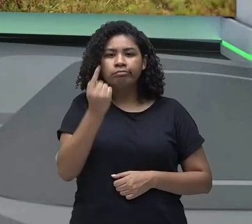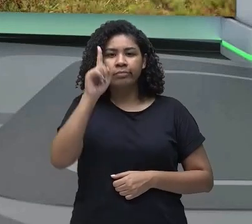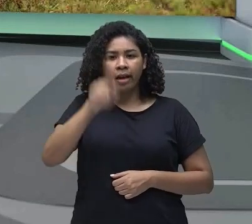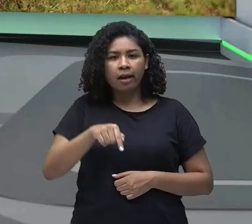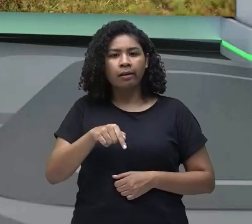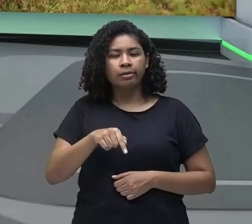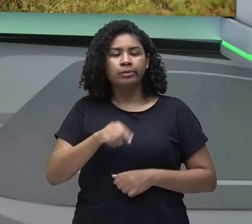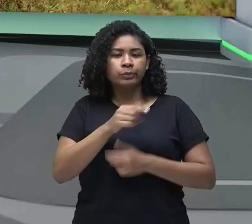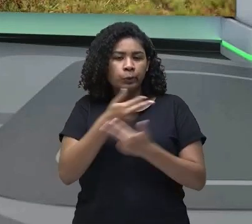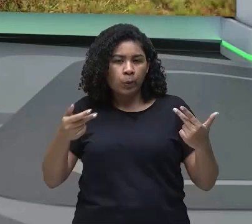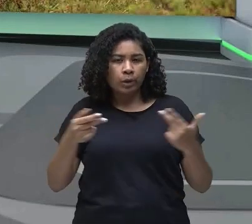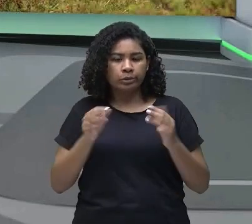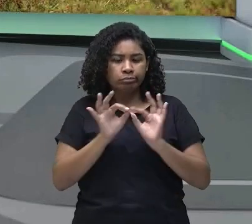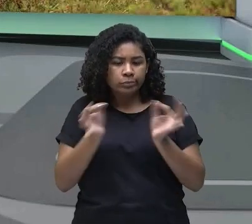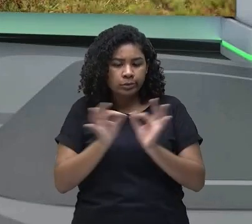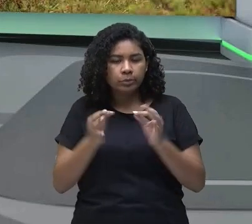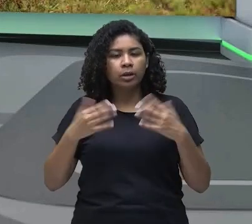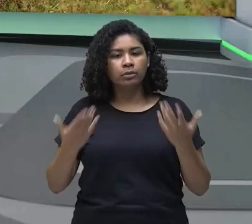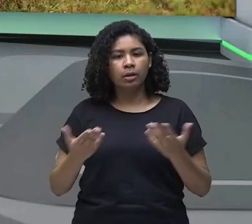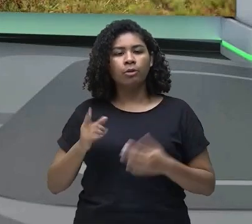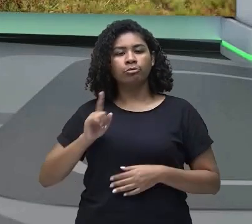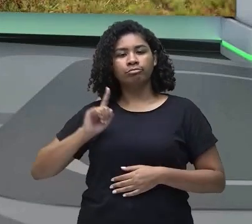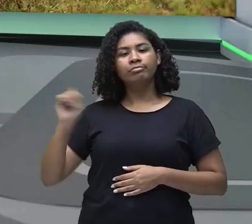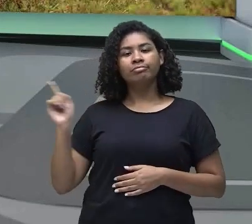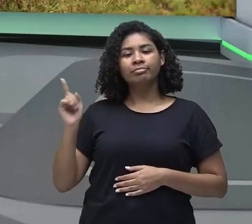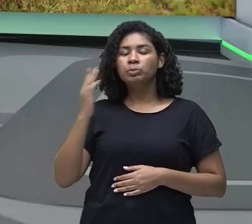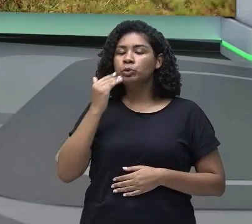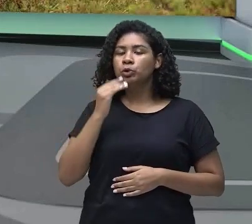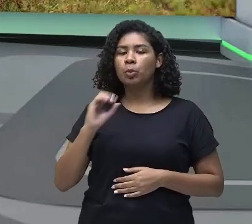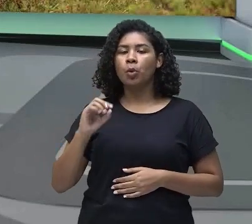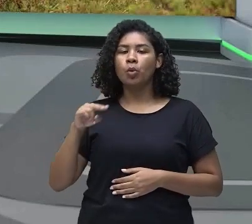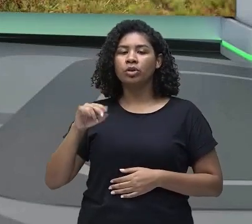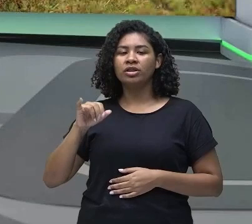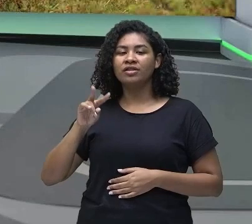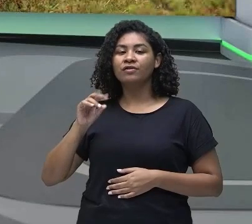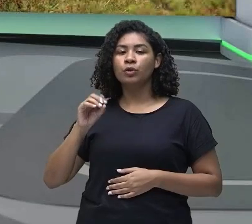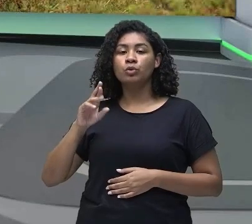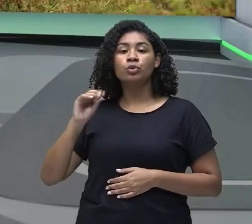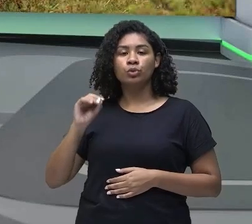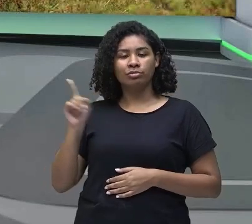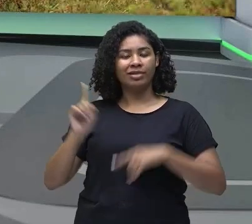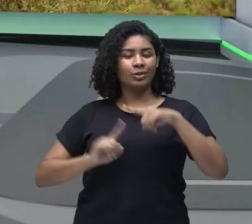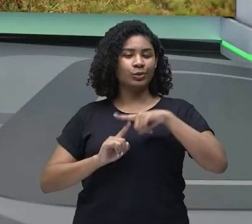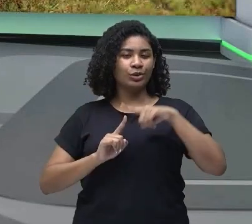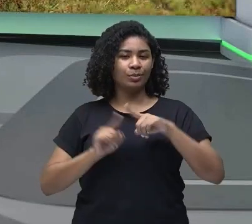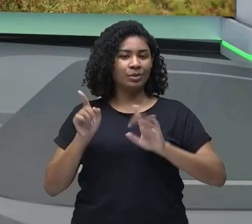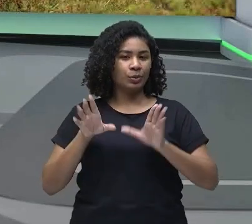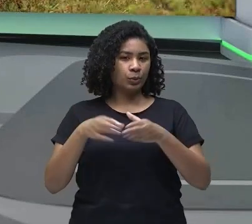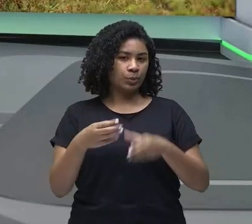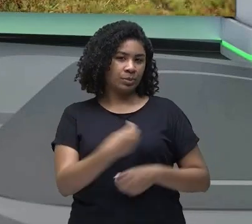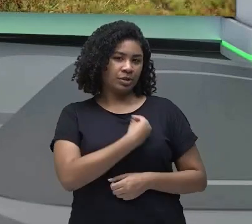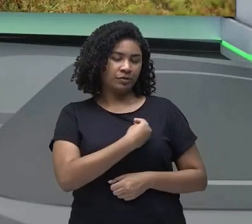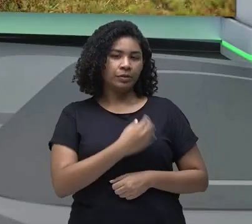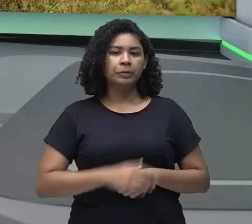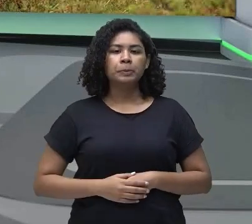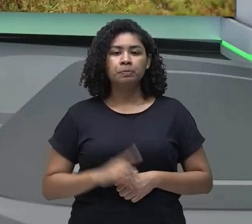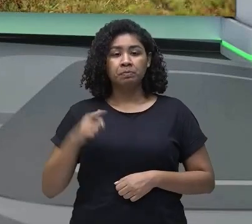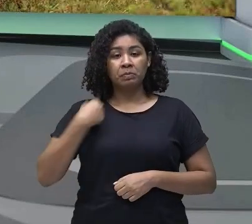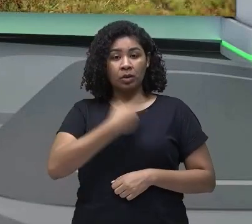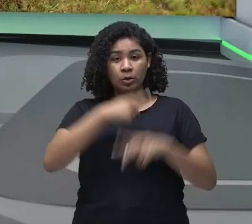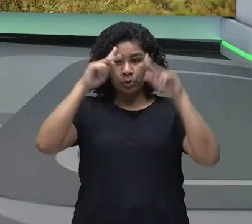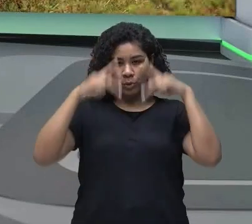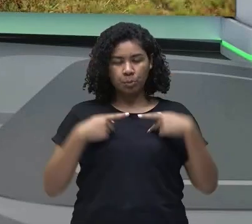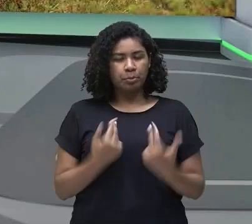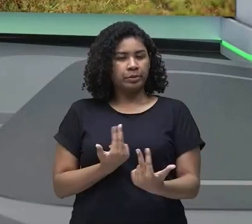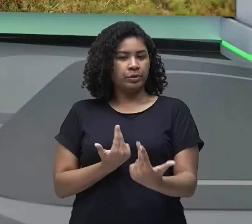certas coisas, ele é um ser onívoro. E nós, seres humanos, somos também. A outra classificação que nós trouxemos